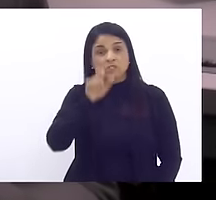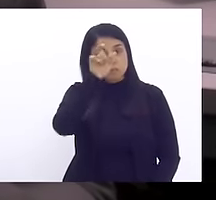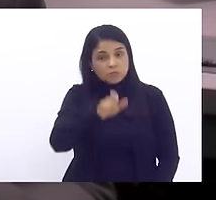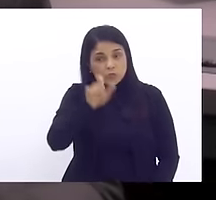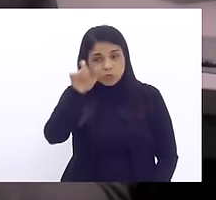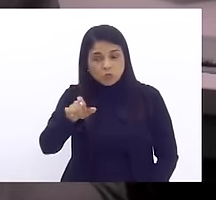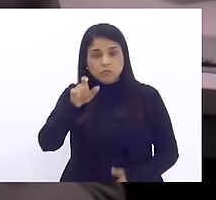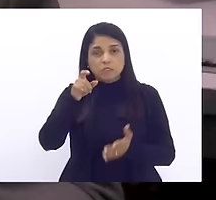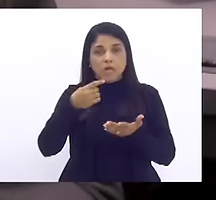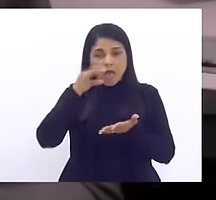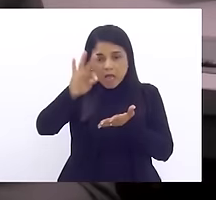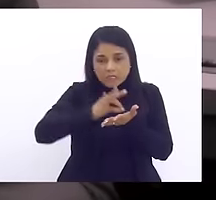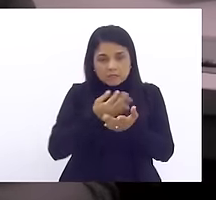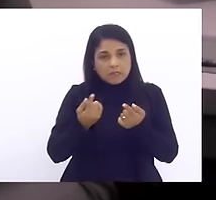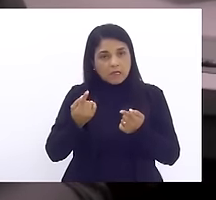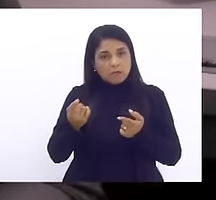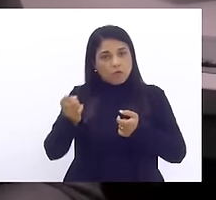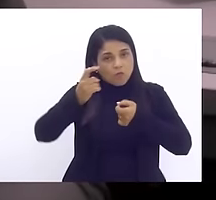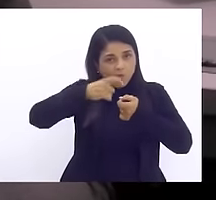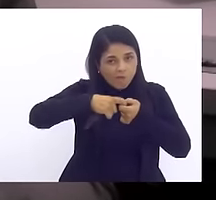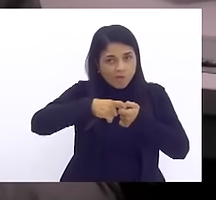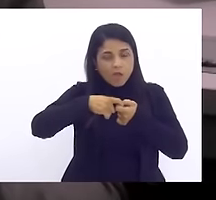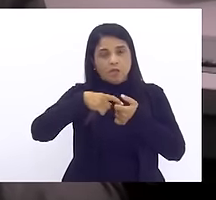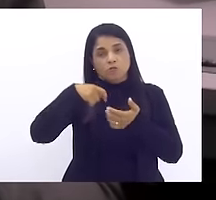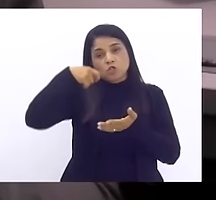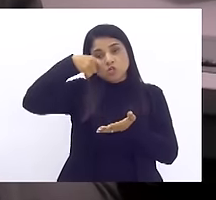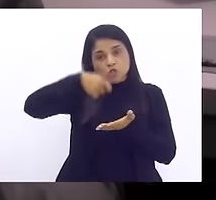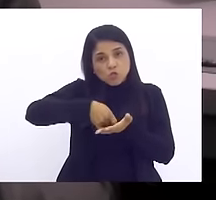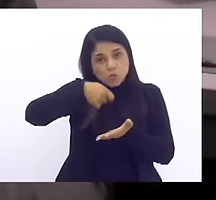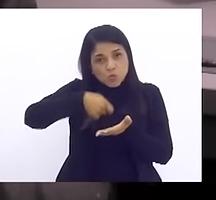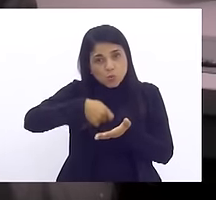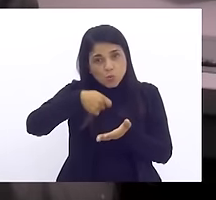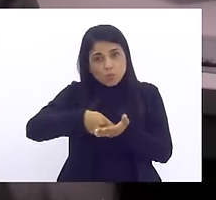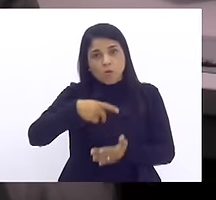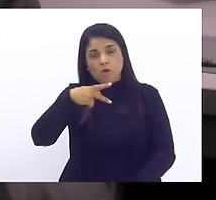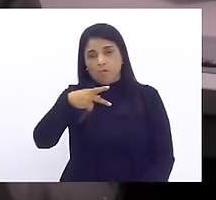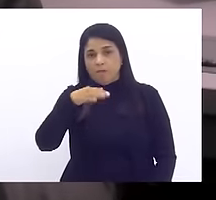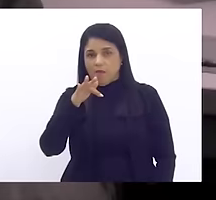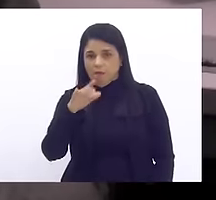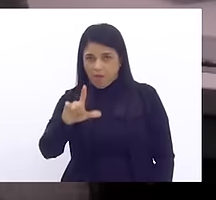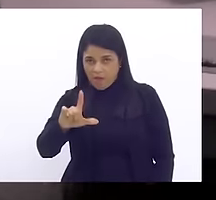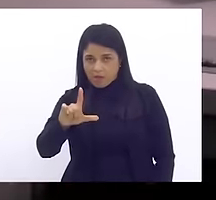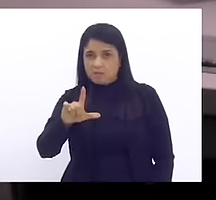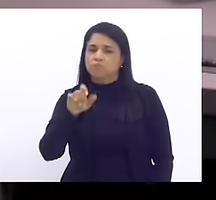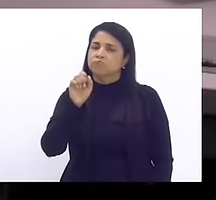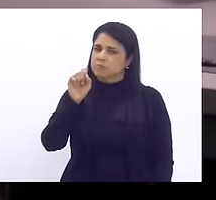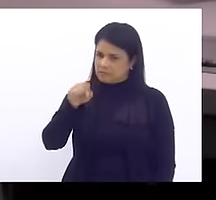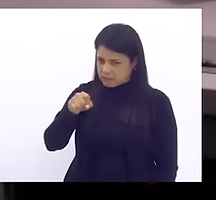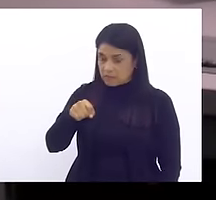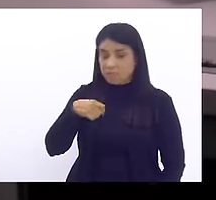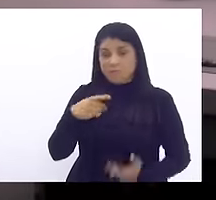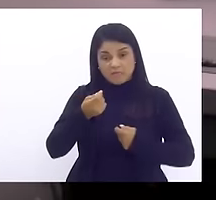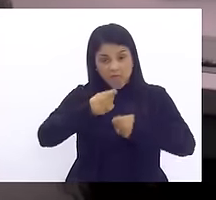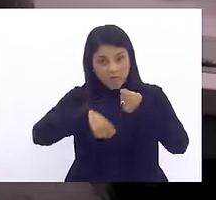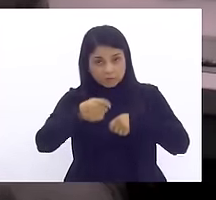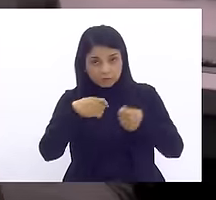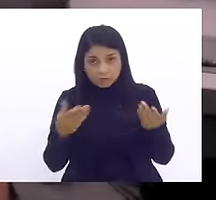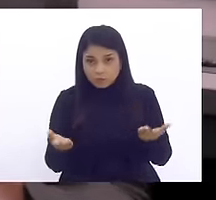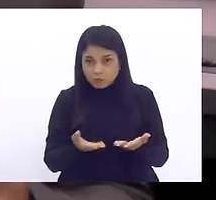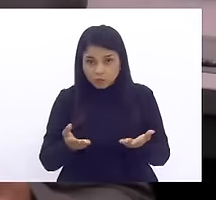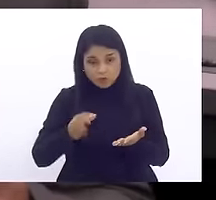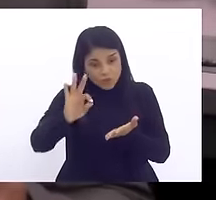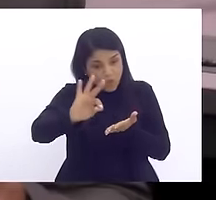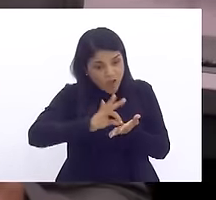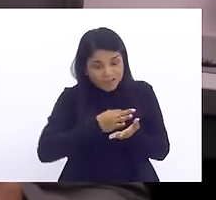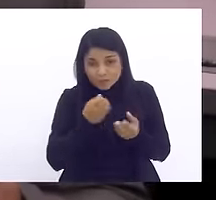assinaram convênio as pessoas que não não cobraram devidamente a pele Aí sim mas a administração atual que não assinou